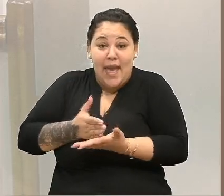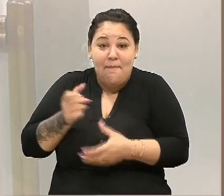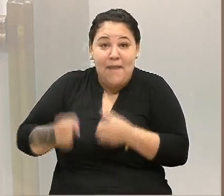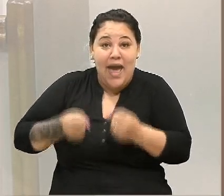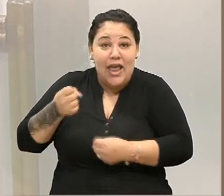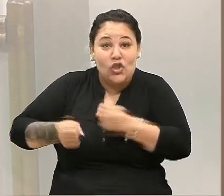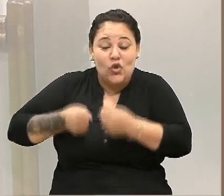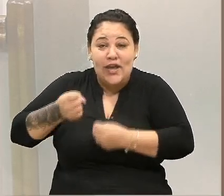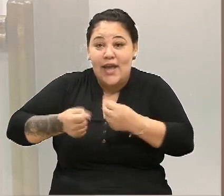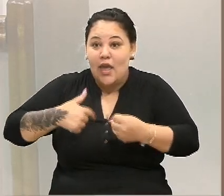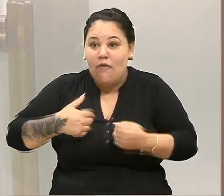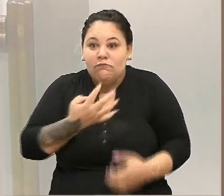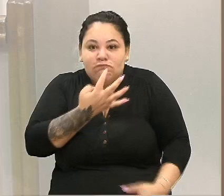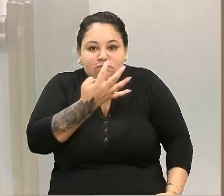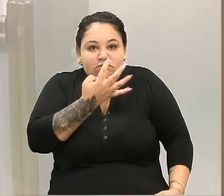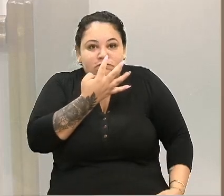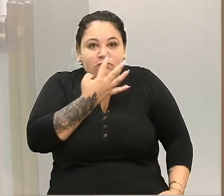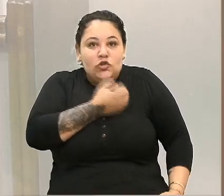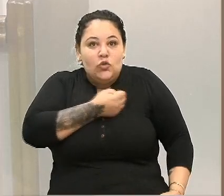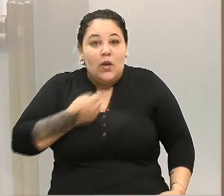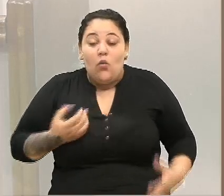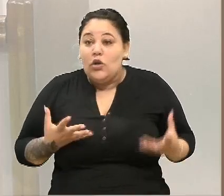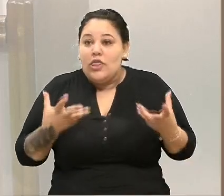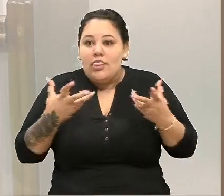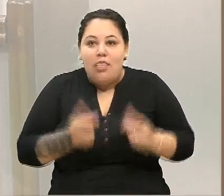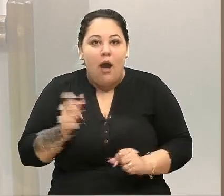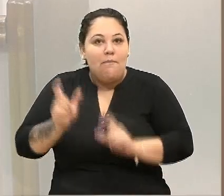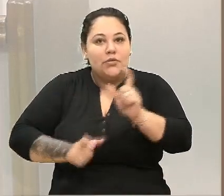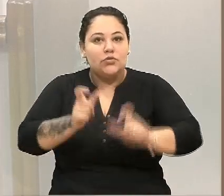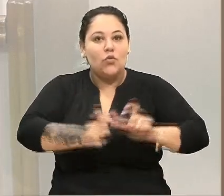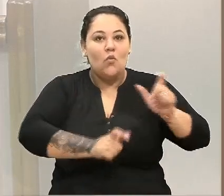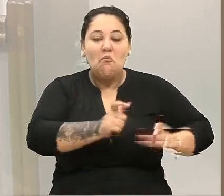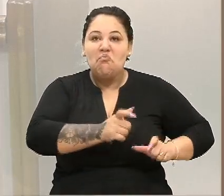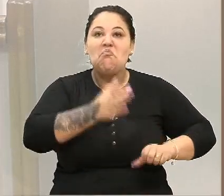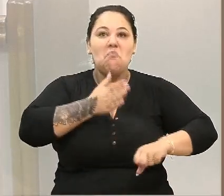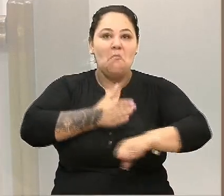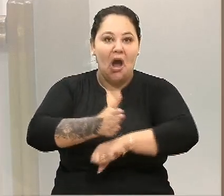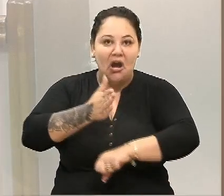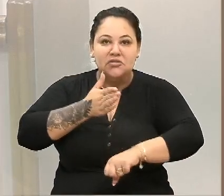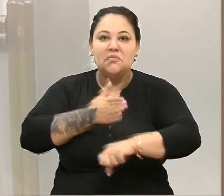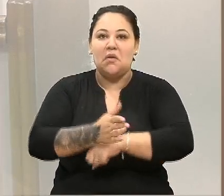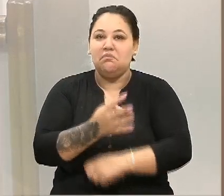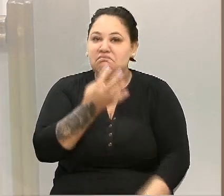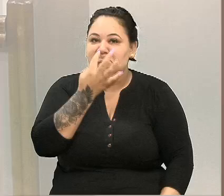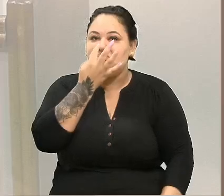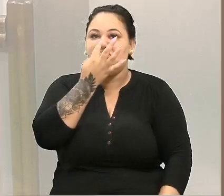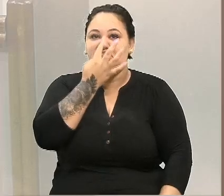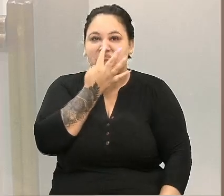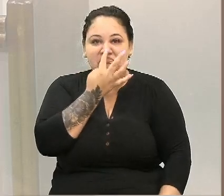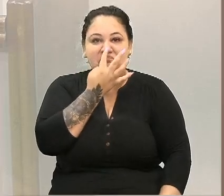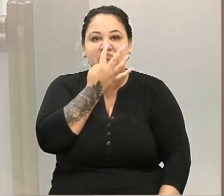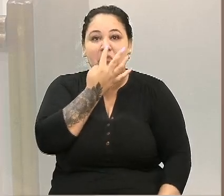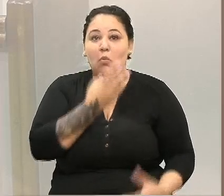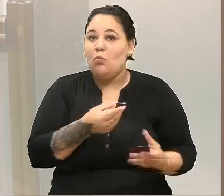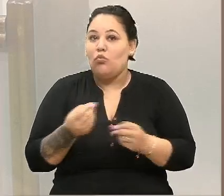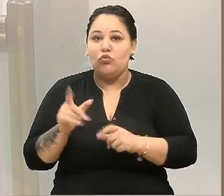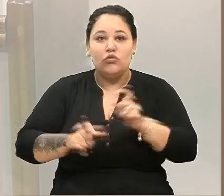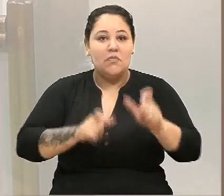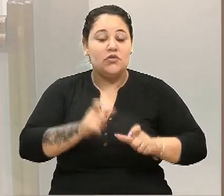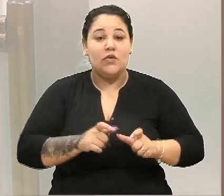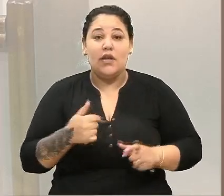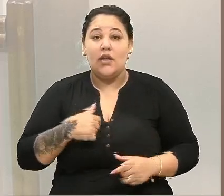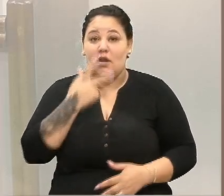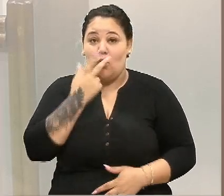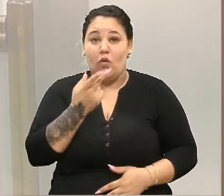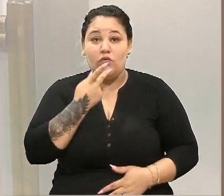número de pessoas, o número de participantes. Impressionante quantas pessoas, e como o senhor disse, não são só